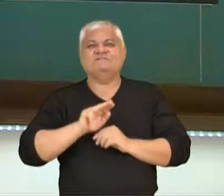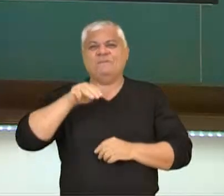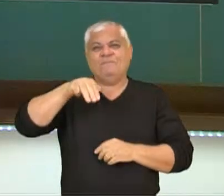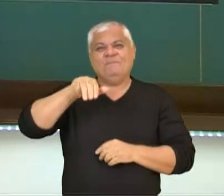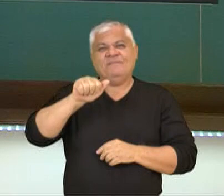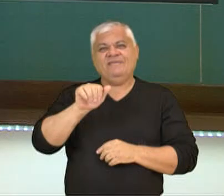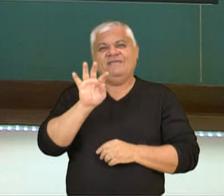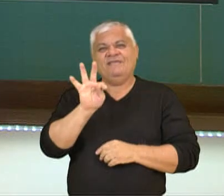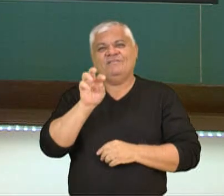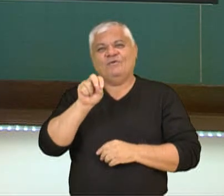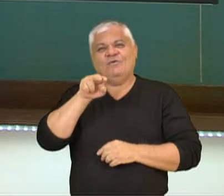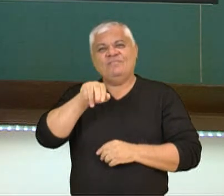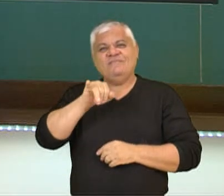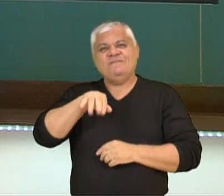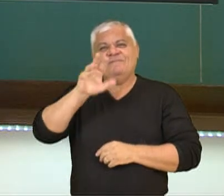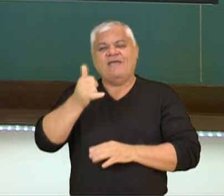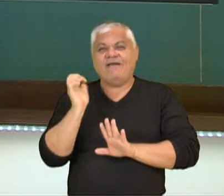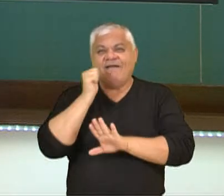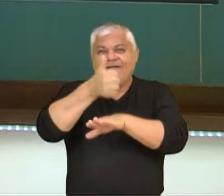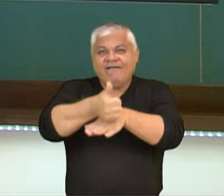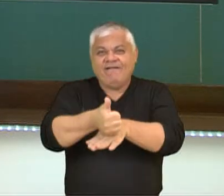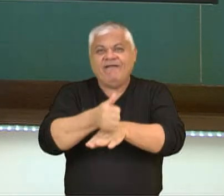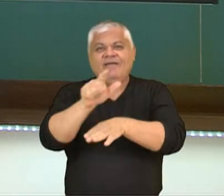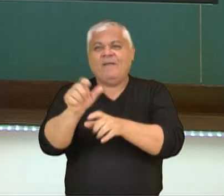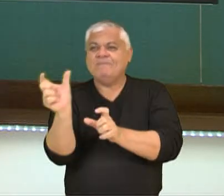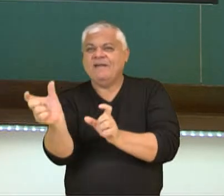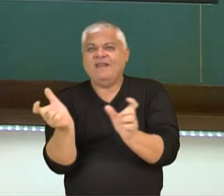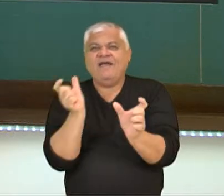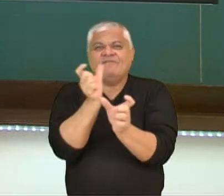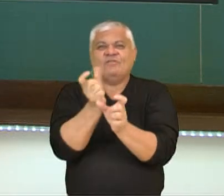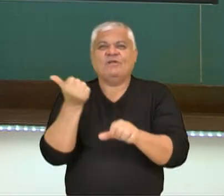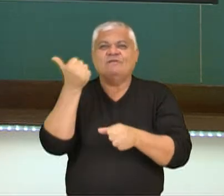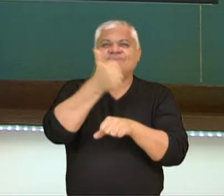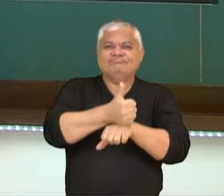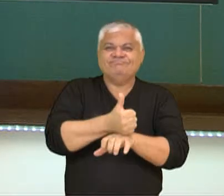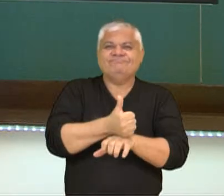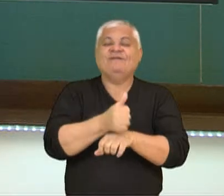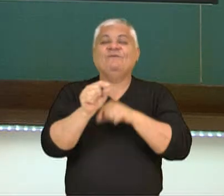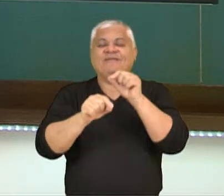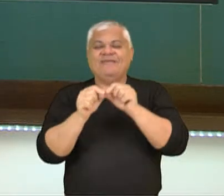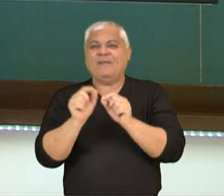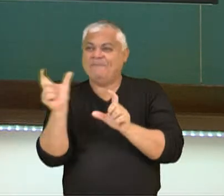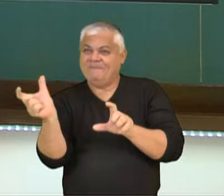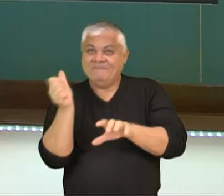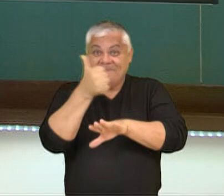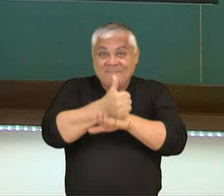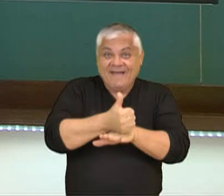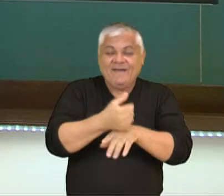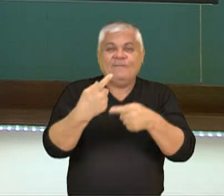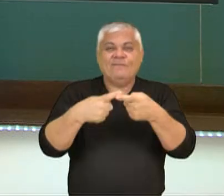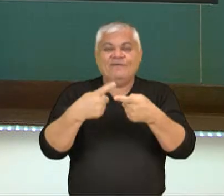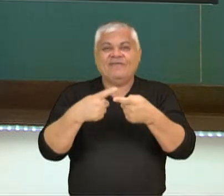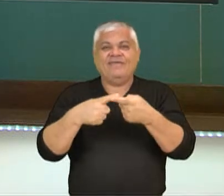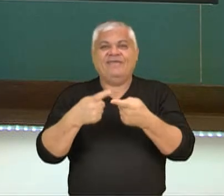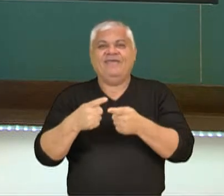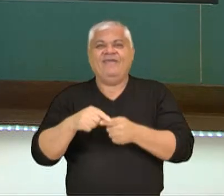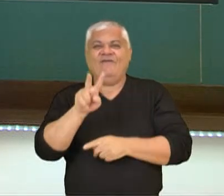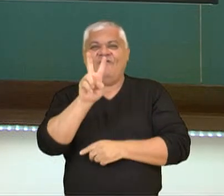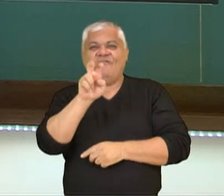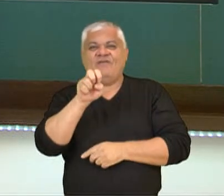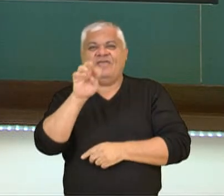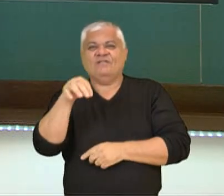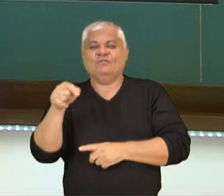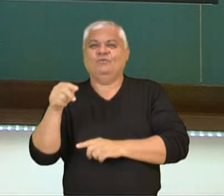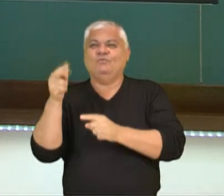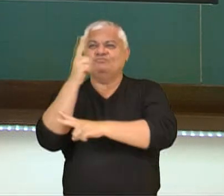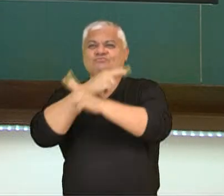substituo uma palavra por outra. Neste caso, uma palavra que representa uma parte de um todo, a nau e o vento, a